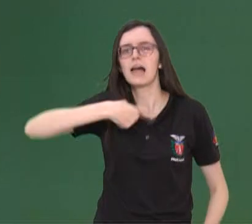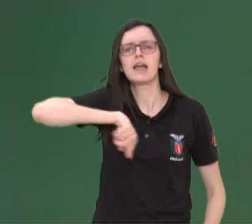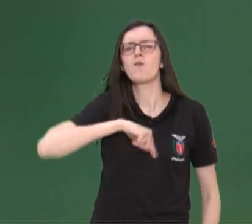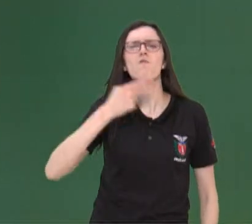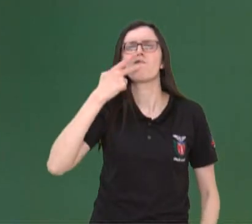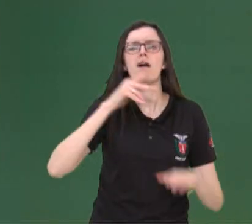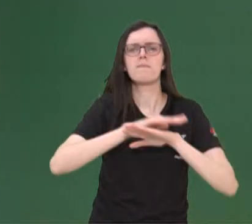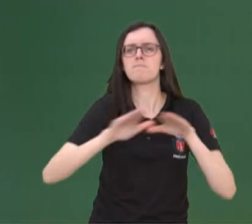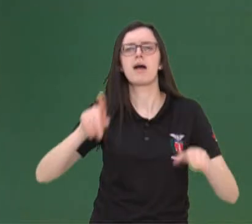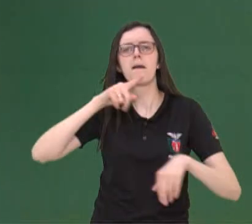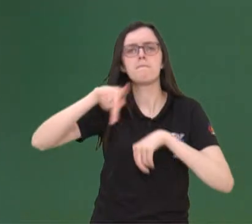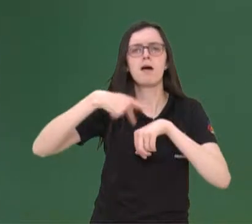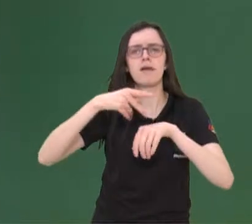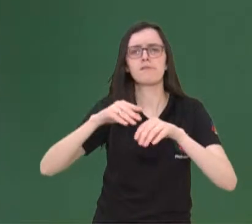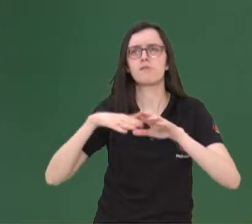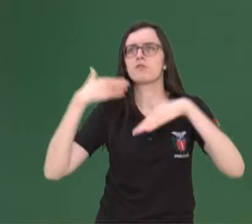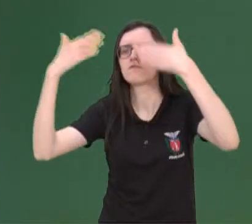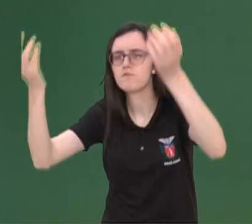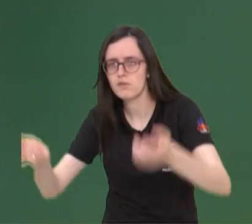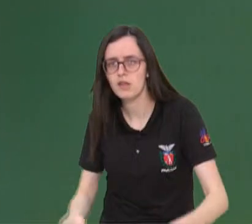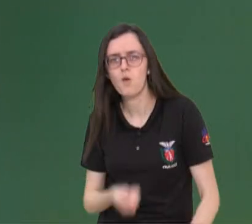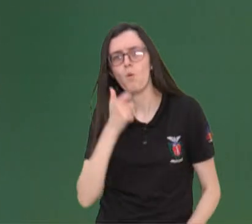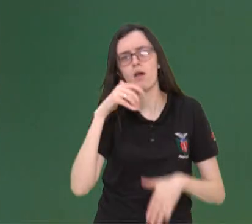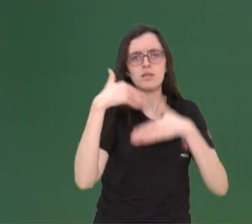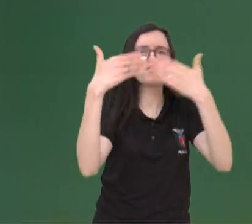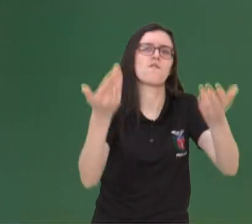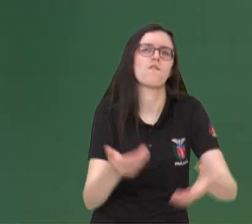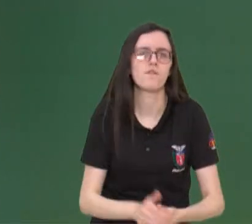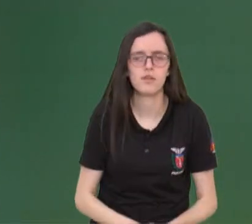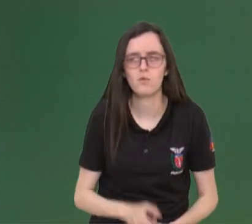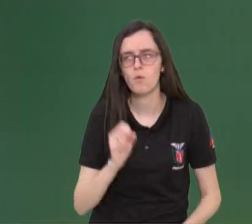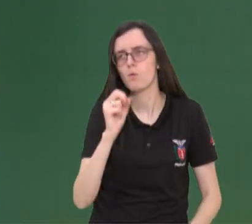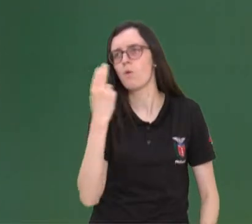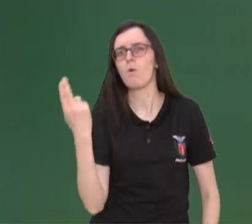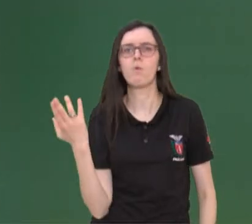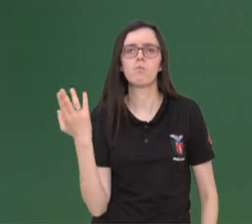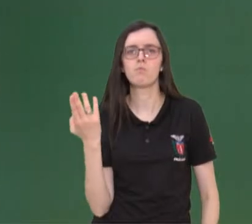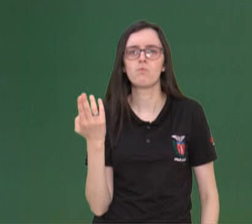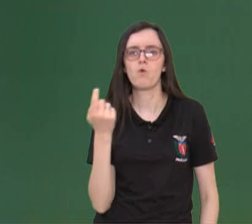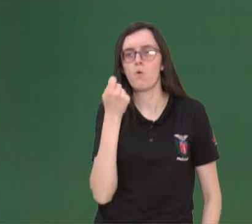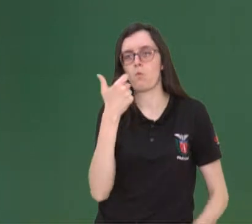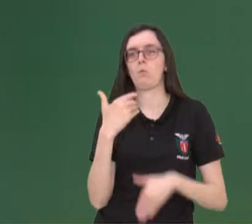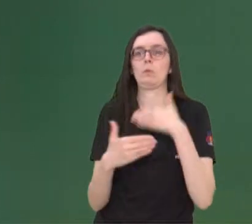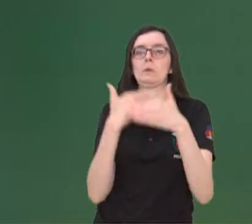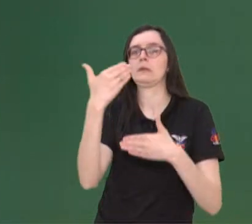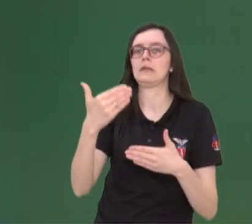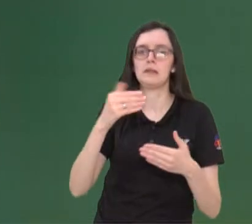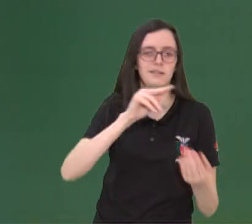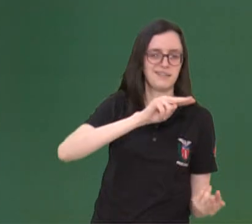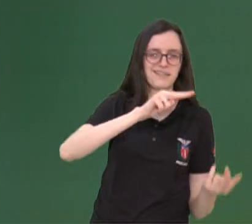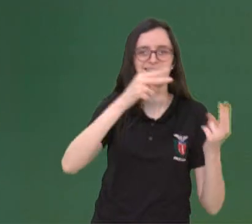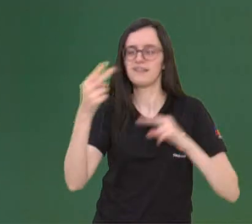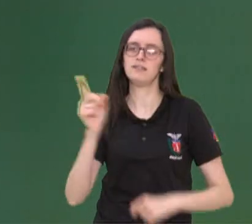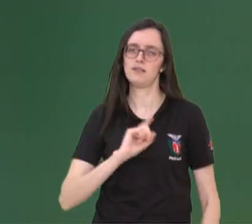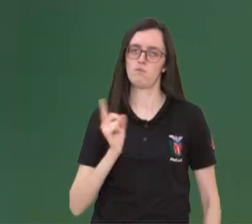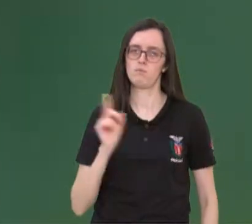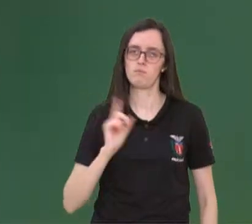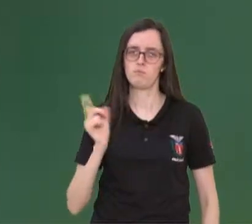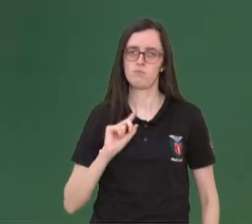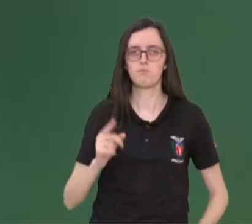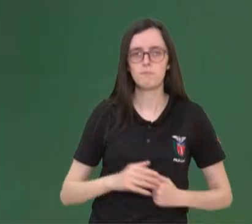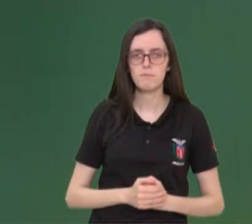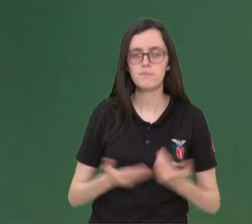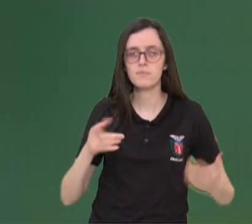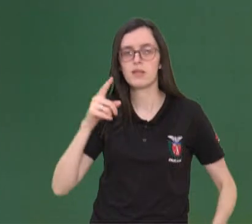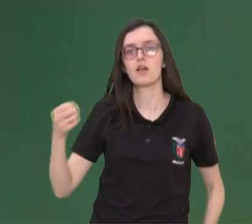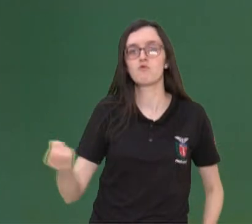fala mais países desenvolvidos, subdesenvolvidos ou subdesenvolvidos emergentes. Não.